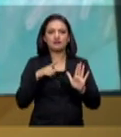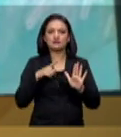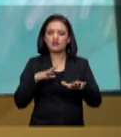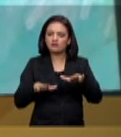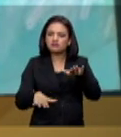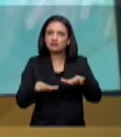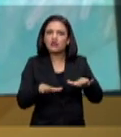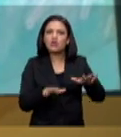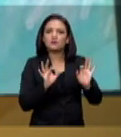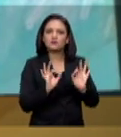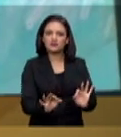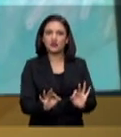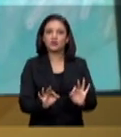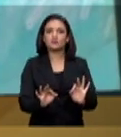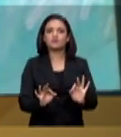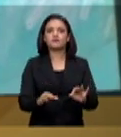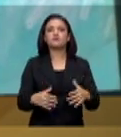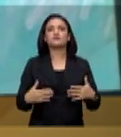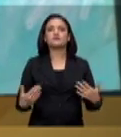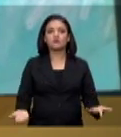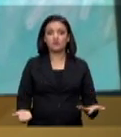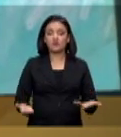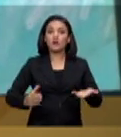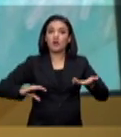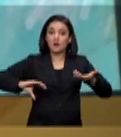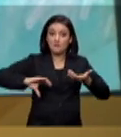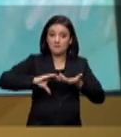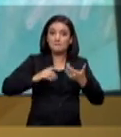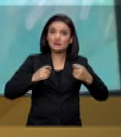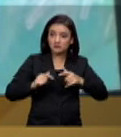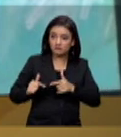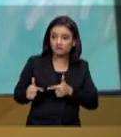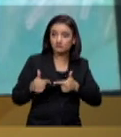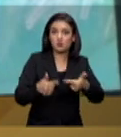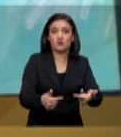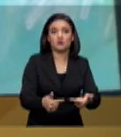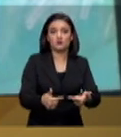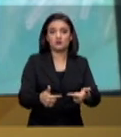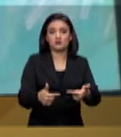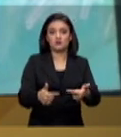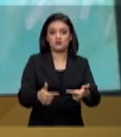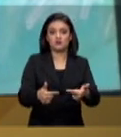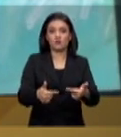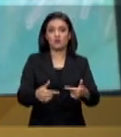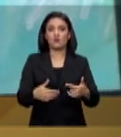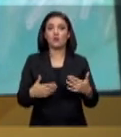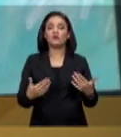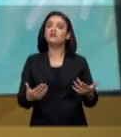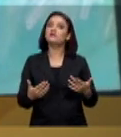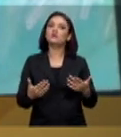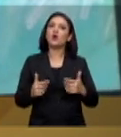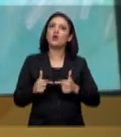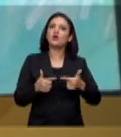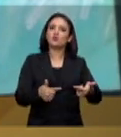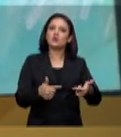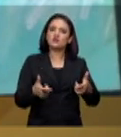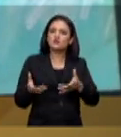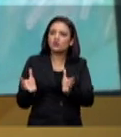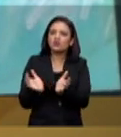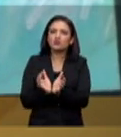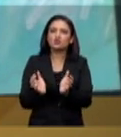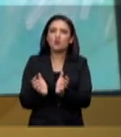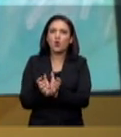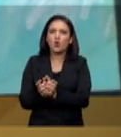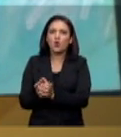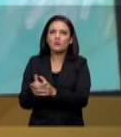Parlamento seu espaço de atuação contra a majoritária. A atuação das minorias é no âmbito parlamentar. Ciente disso,